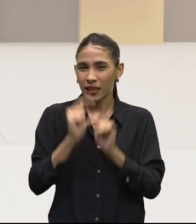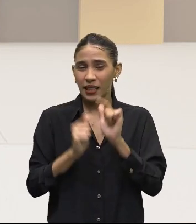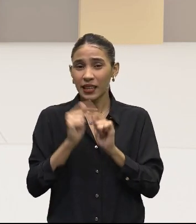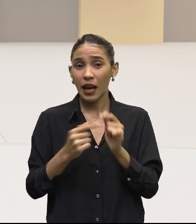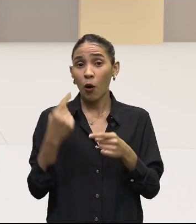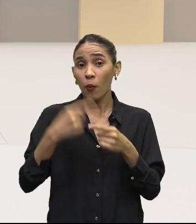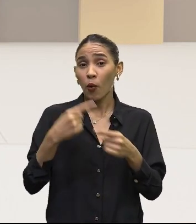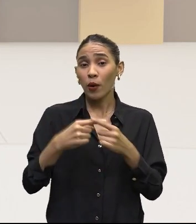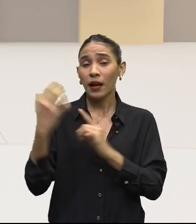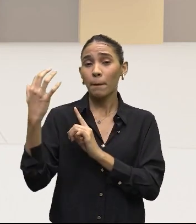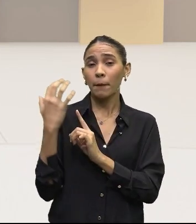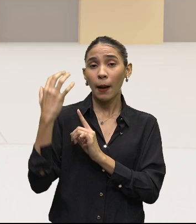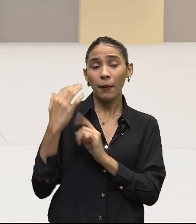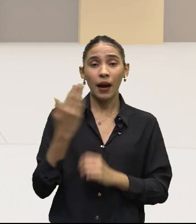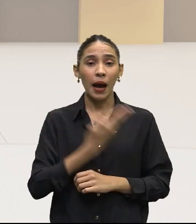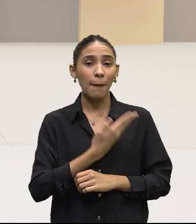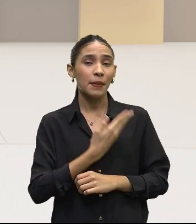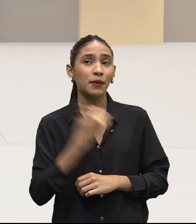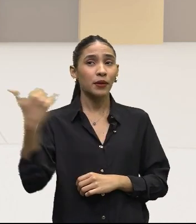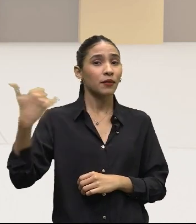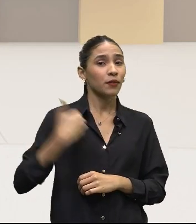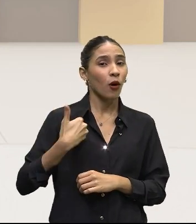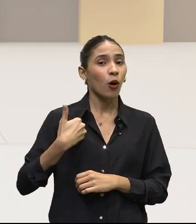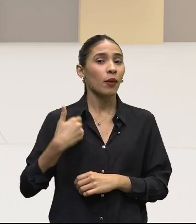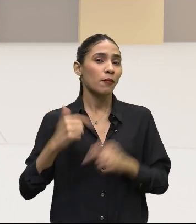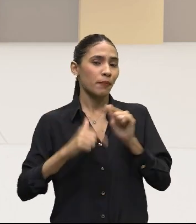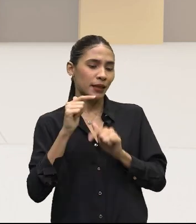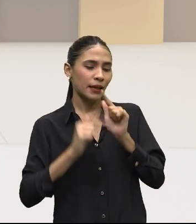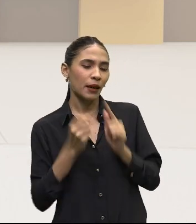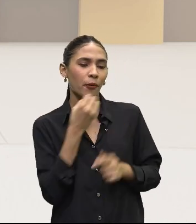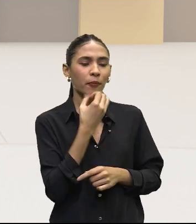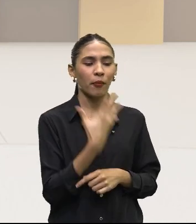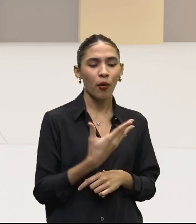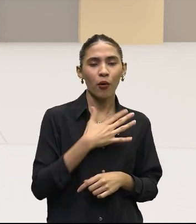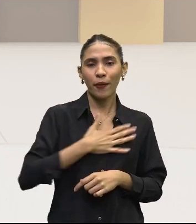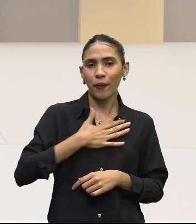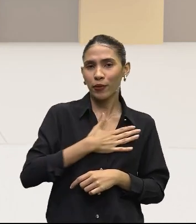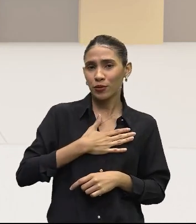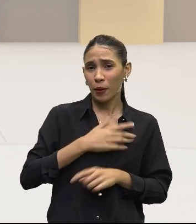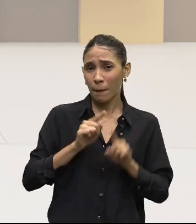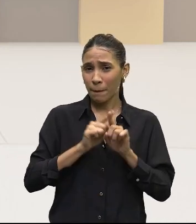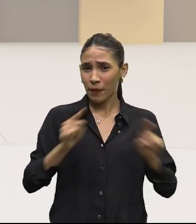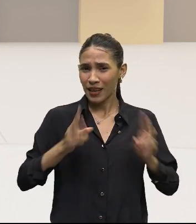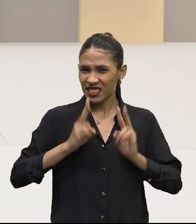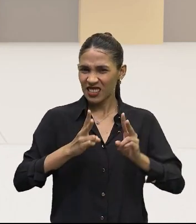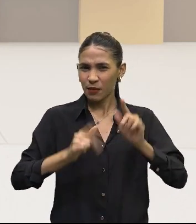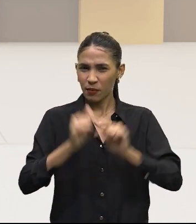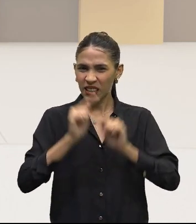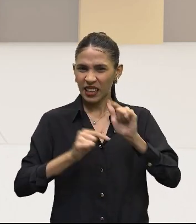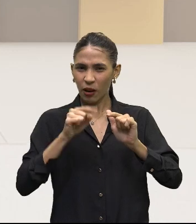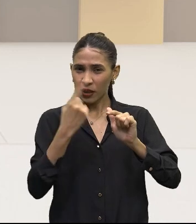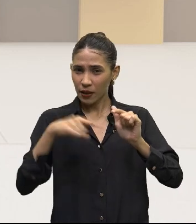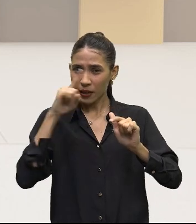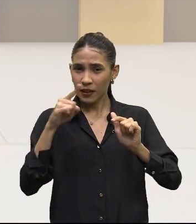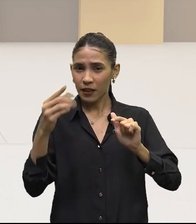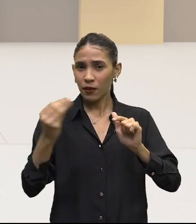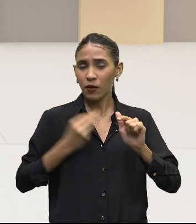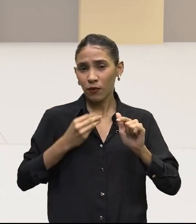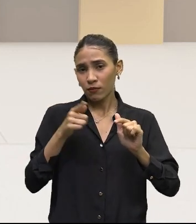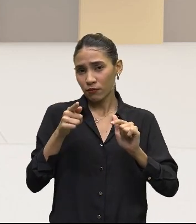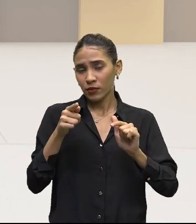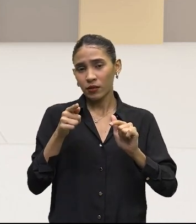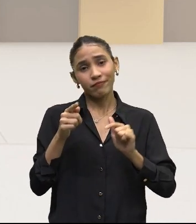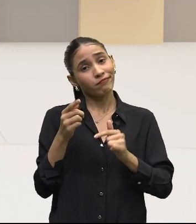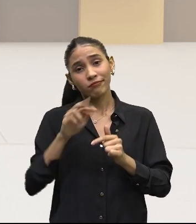influência de amigos que falam que o produto é bom, que gostou, mas nem sempre aquele produto vai servir para você. E o